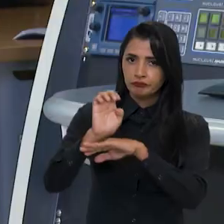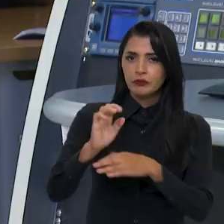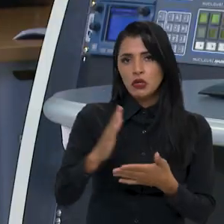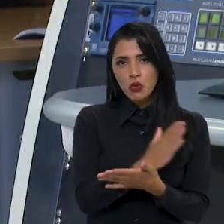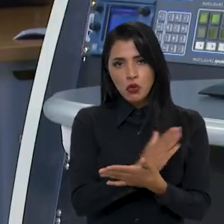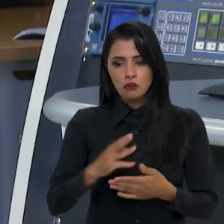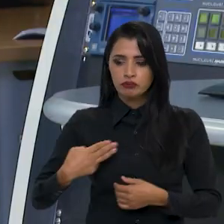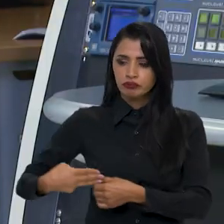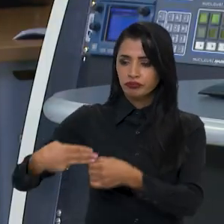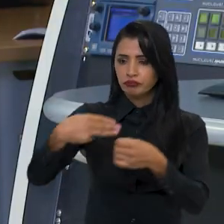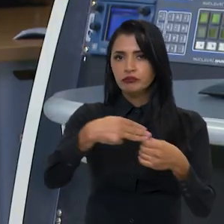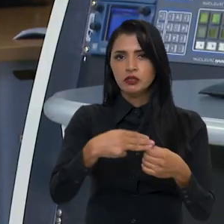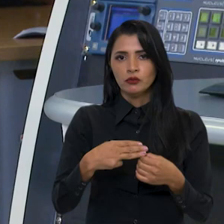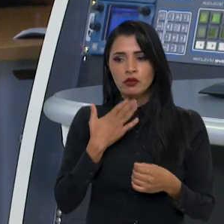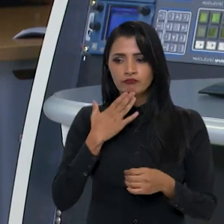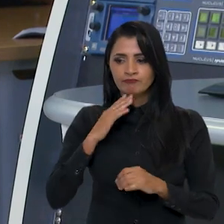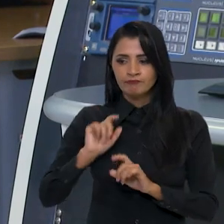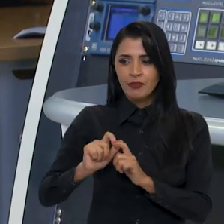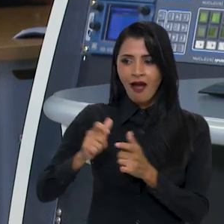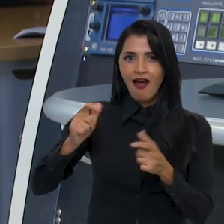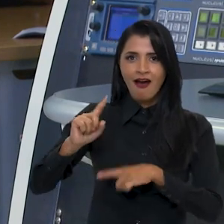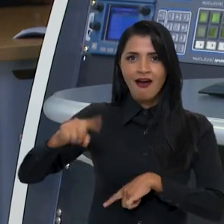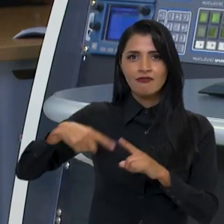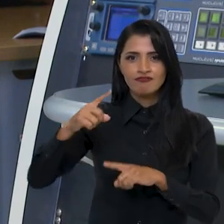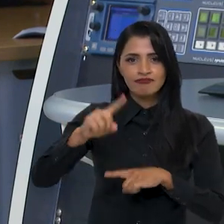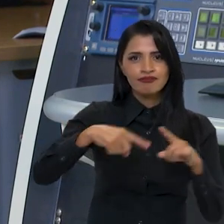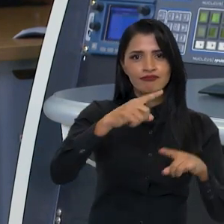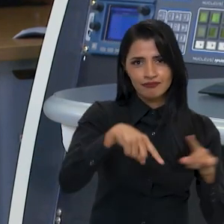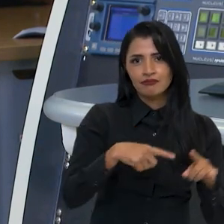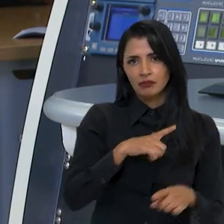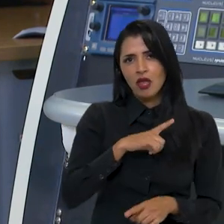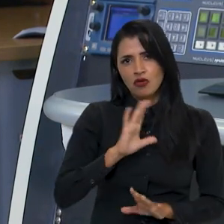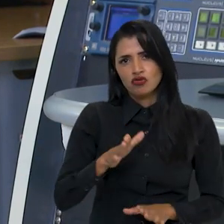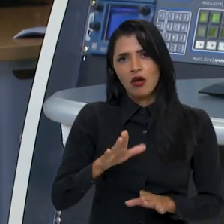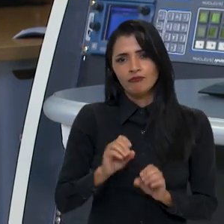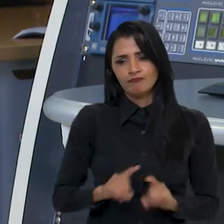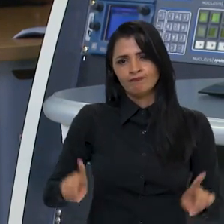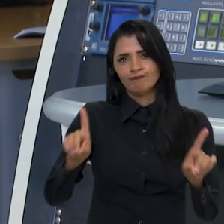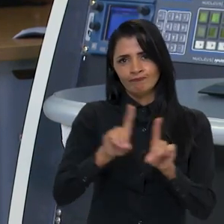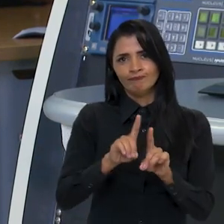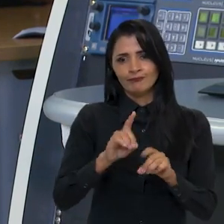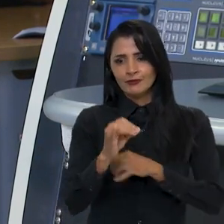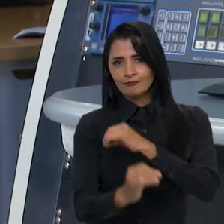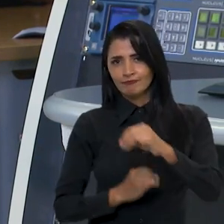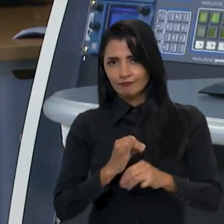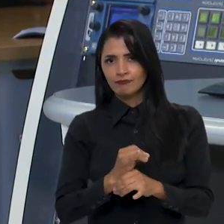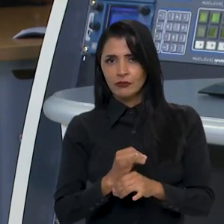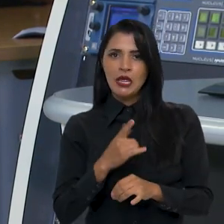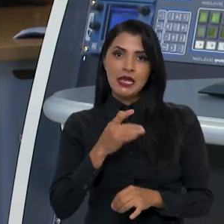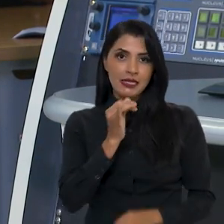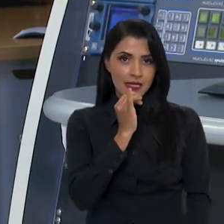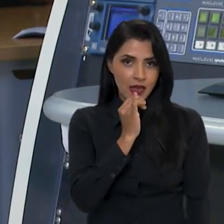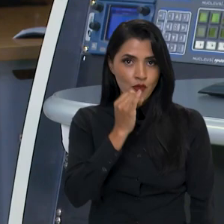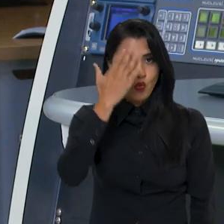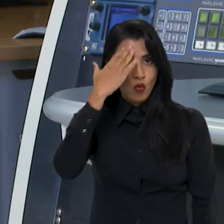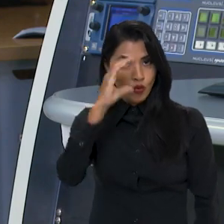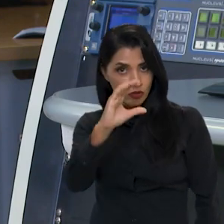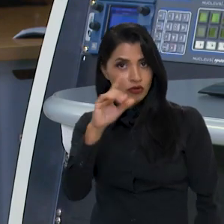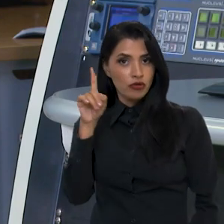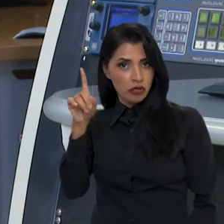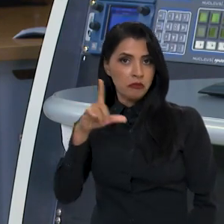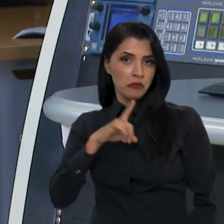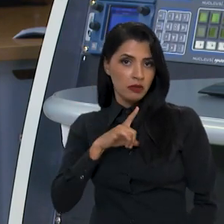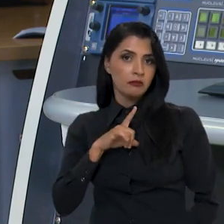estados, alguns municípios que avançaram muito na transformação digital, né? Eu vou citar um exemplo de